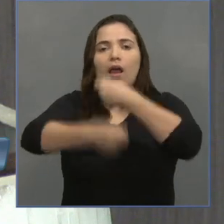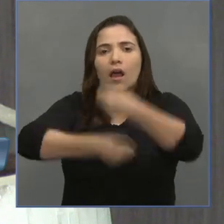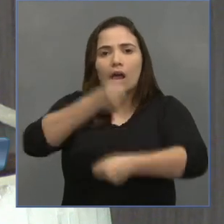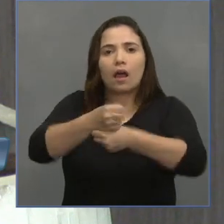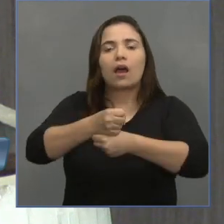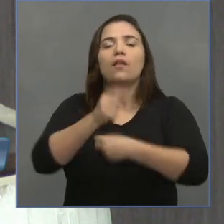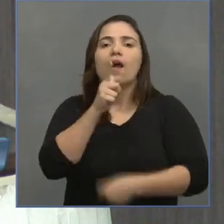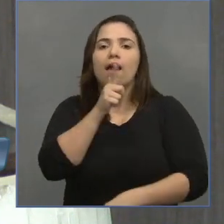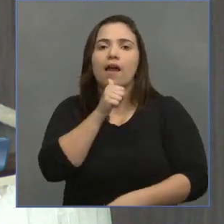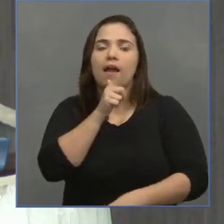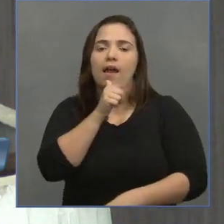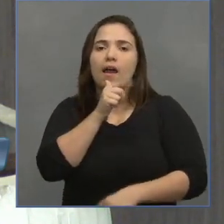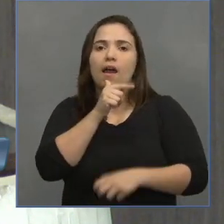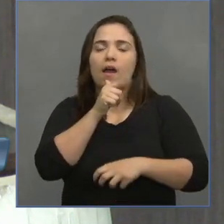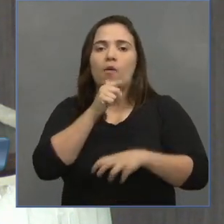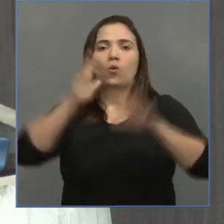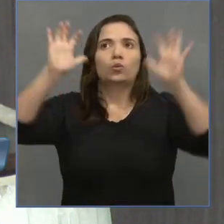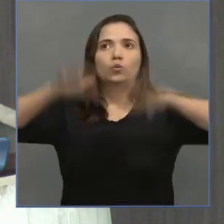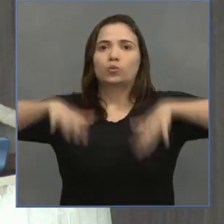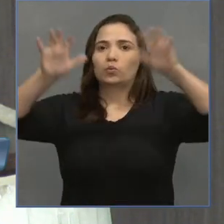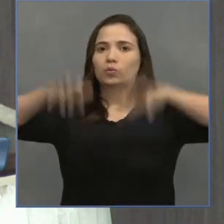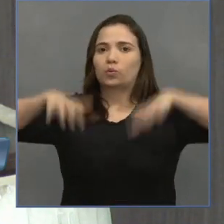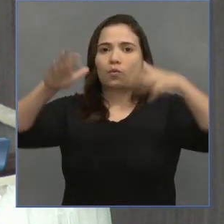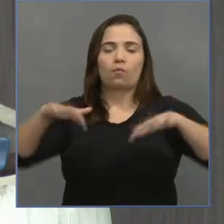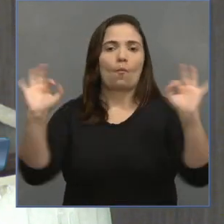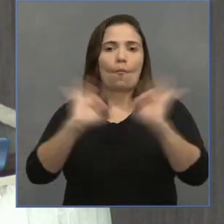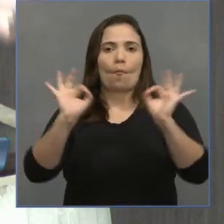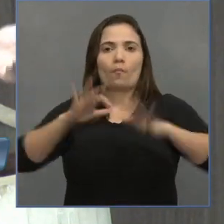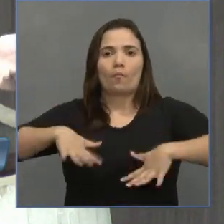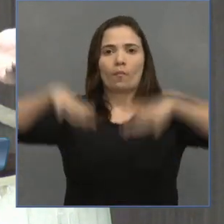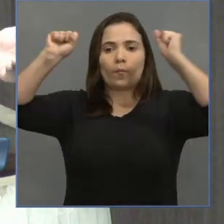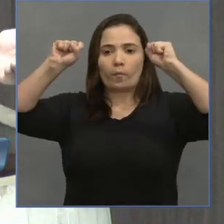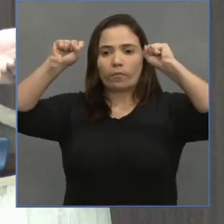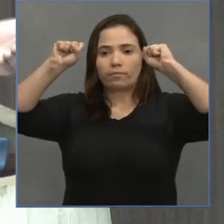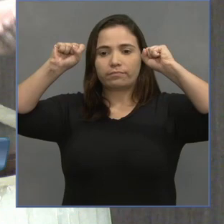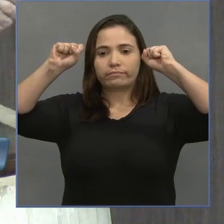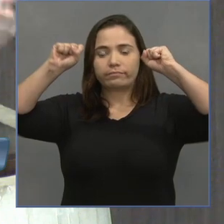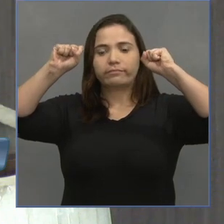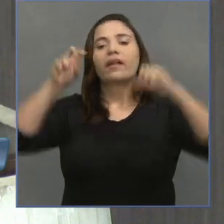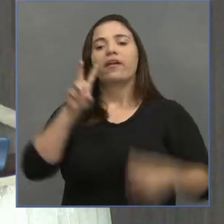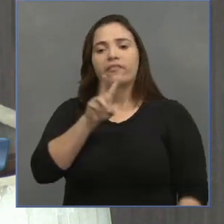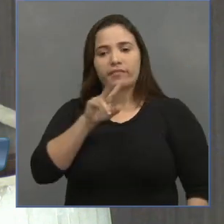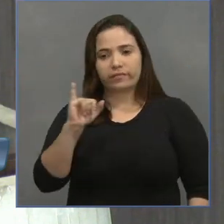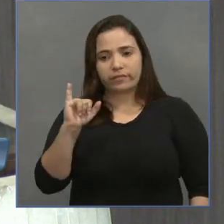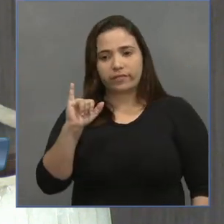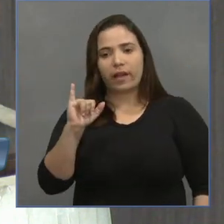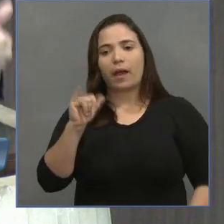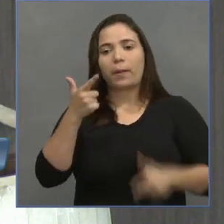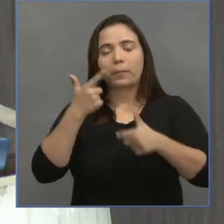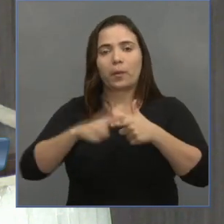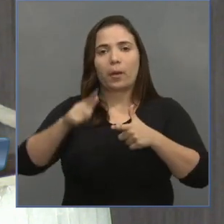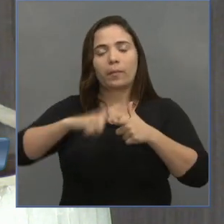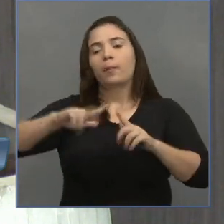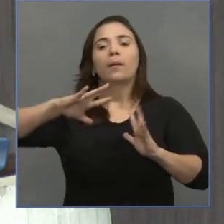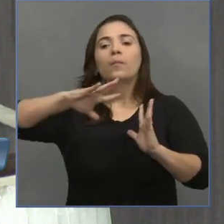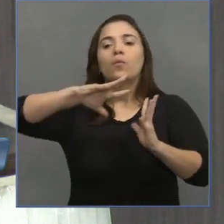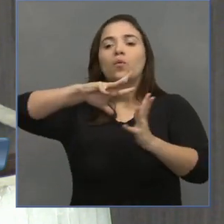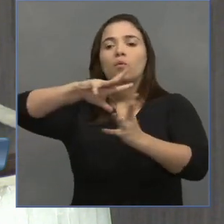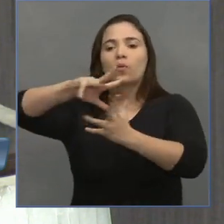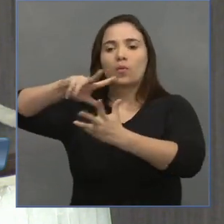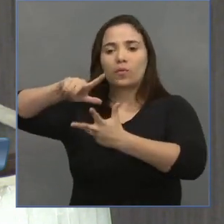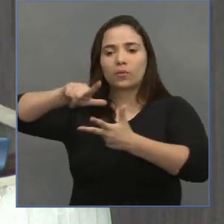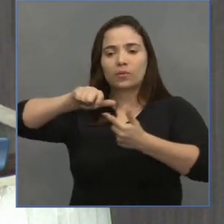global de secas. O aquecimento global trará mais eventos extremos ao mundo. Quais são esses eventos